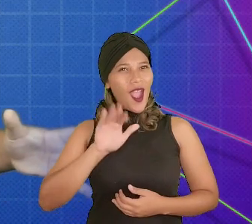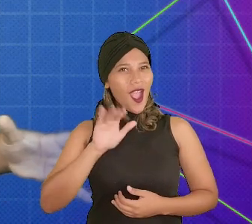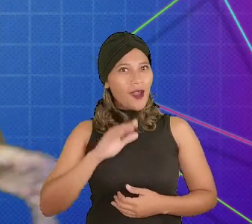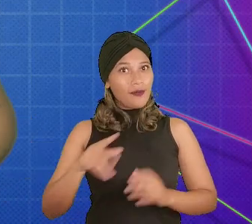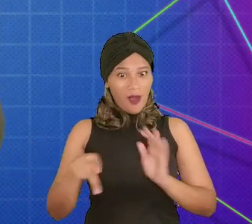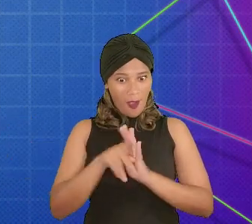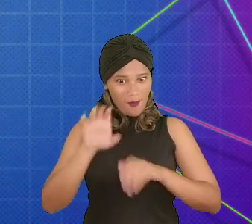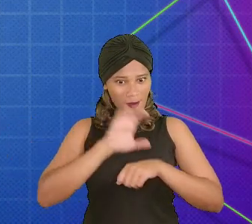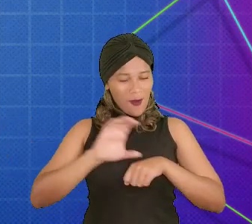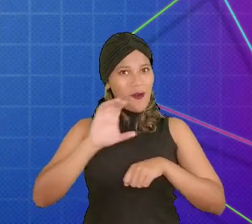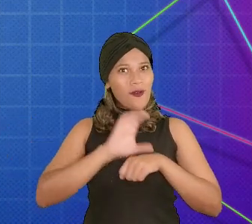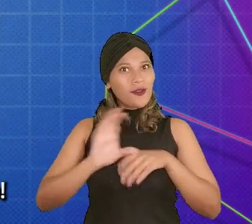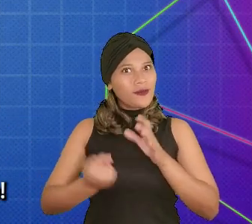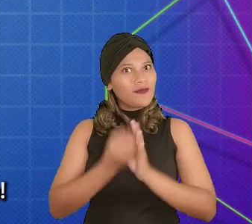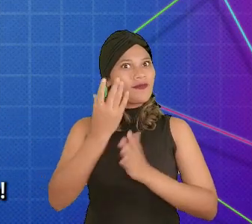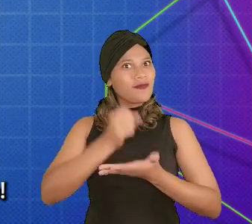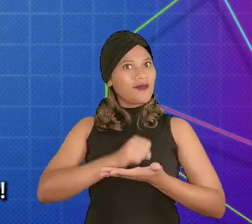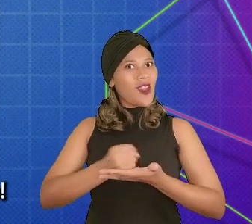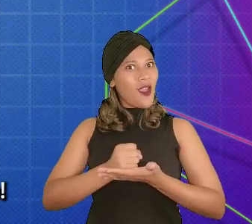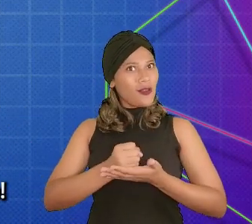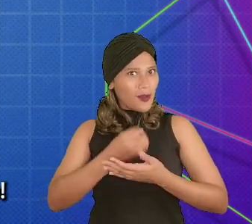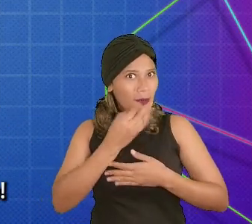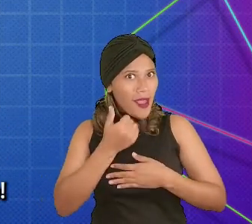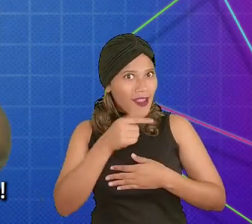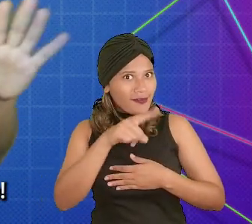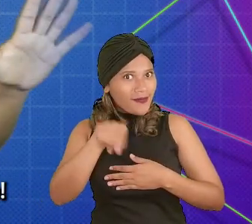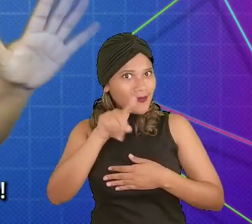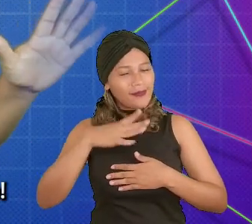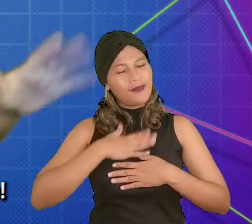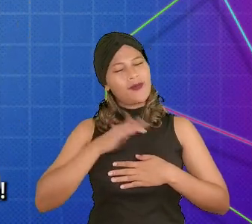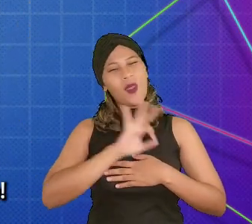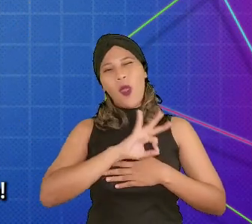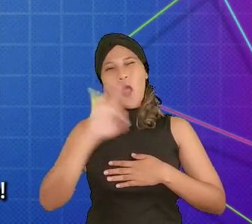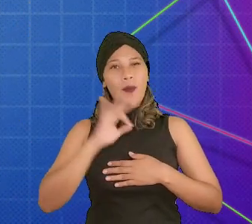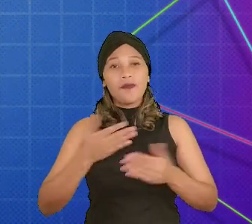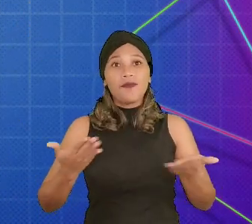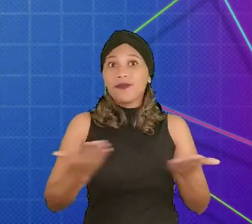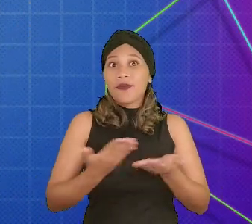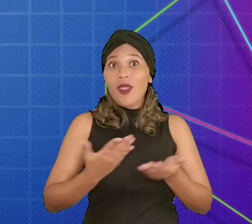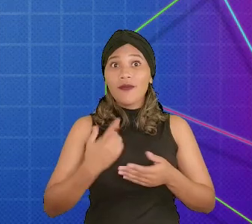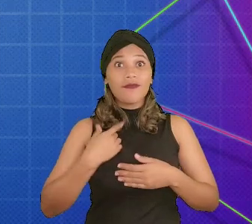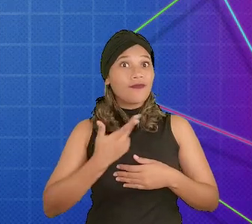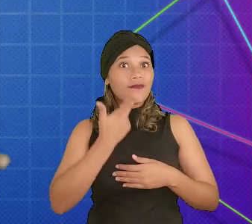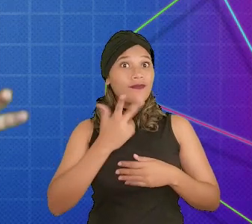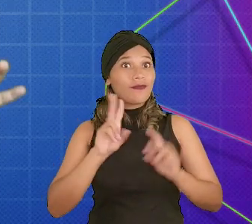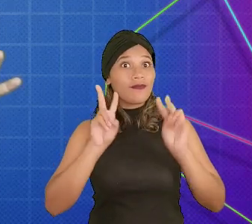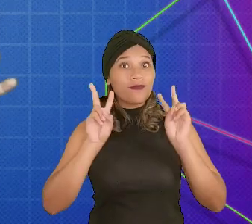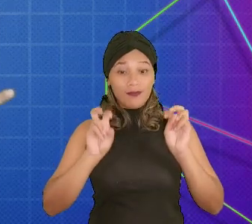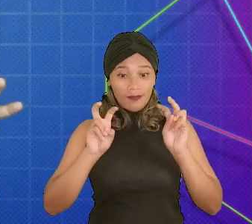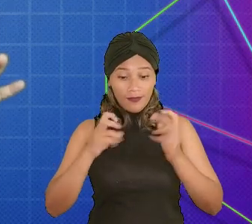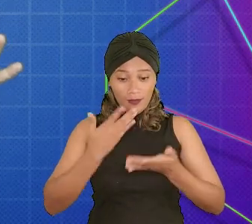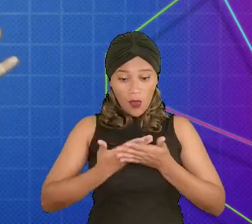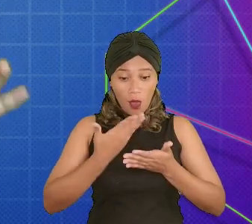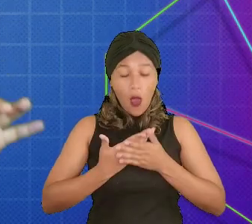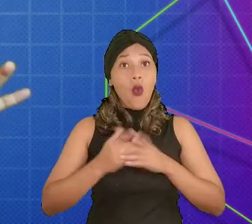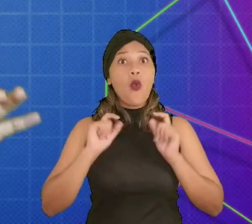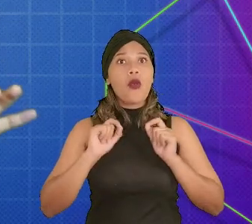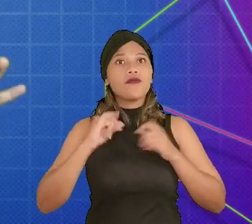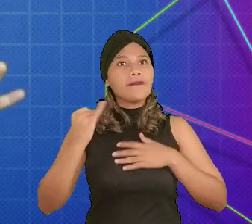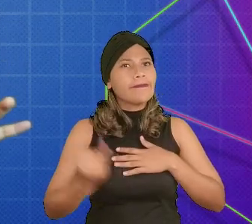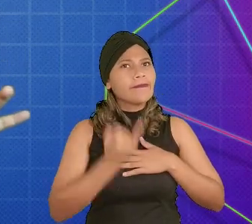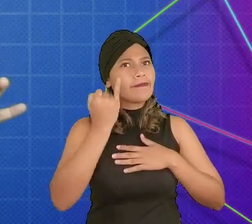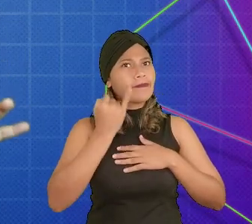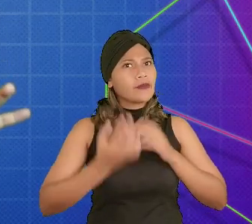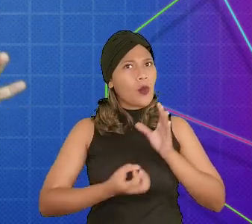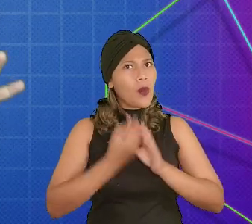Fala, galera do Criar Jogos! Tudo bem com vocês? Comigo tudo ótimo. E hoje nós vamos estudar um elemento